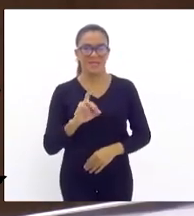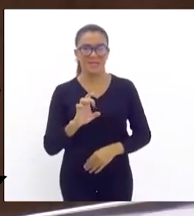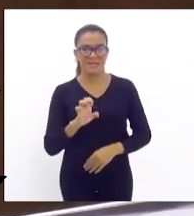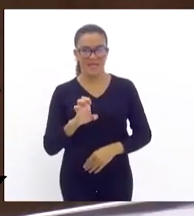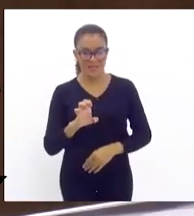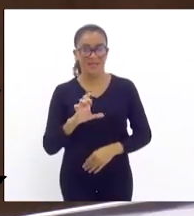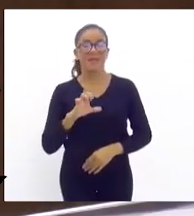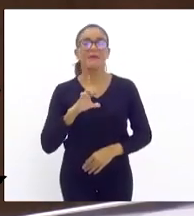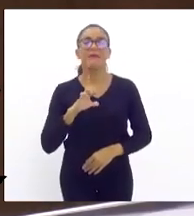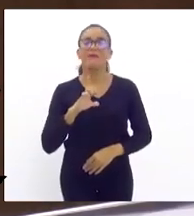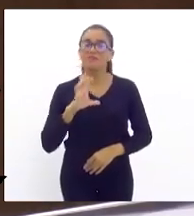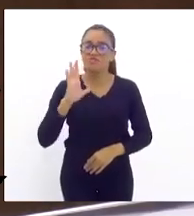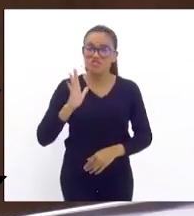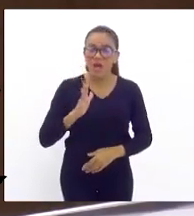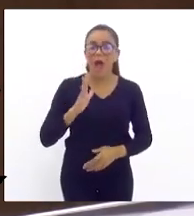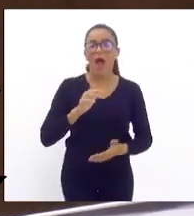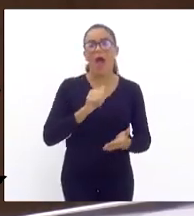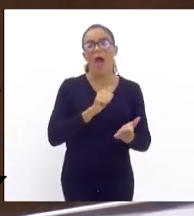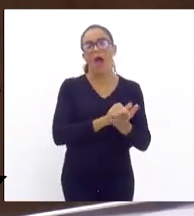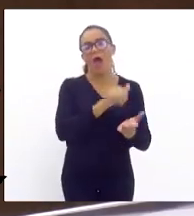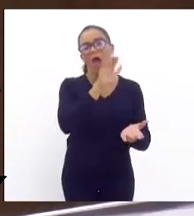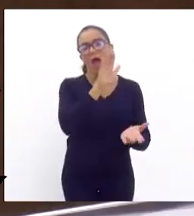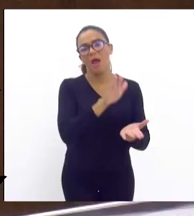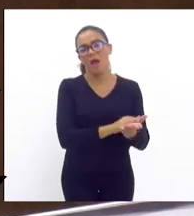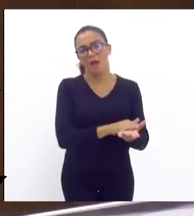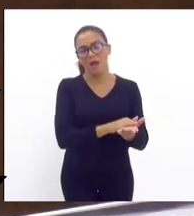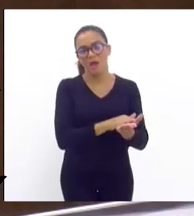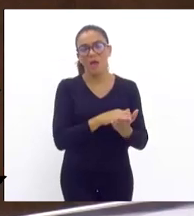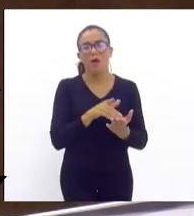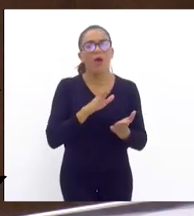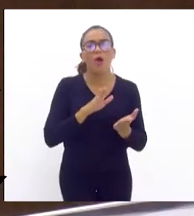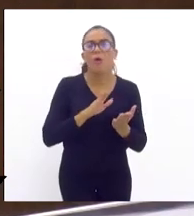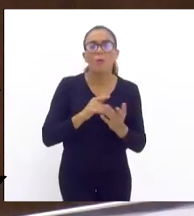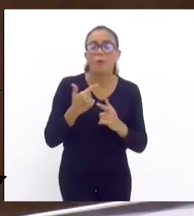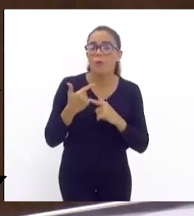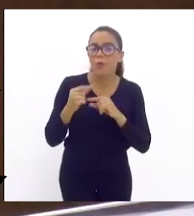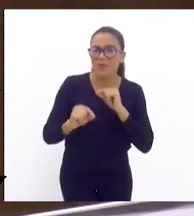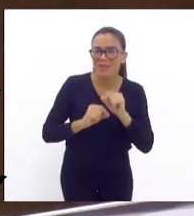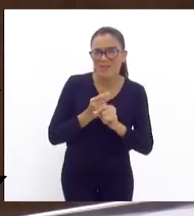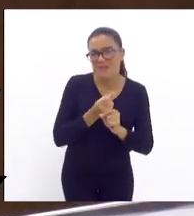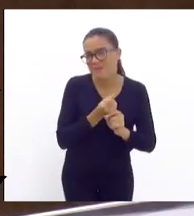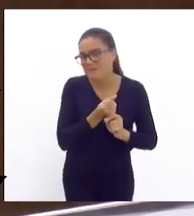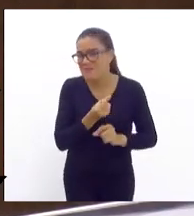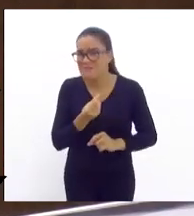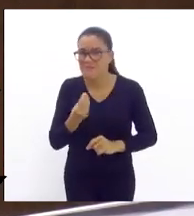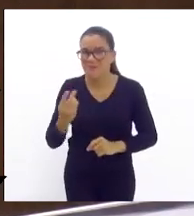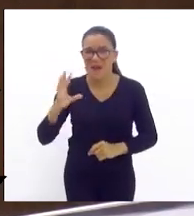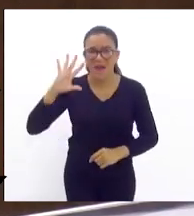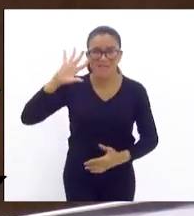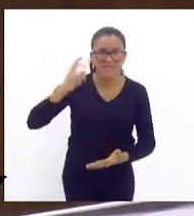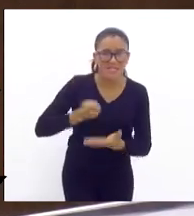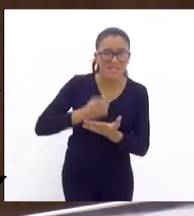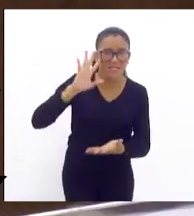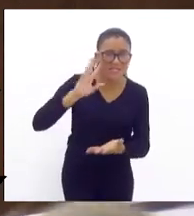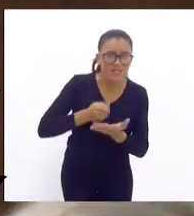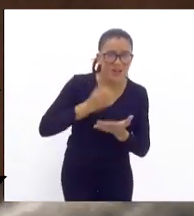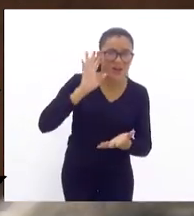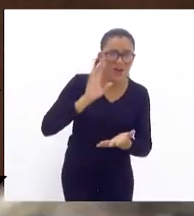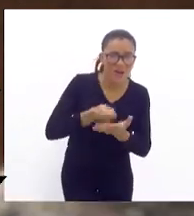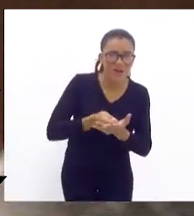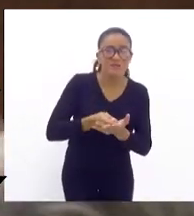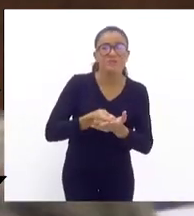quando queria cobrar essas contas por economia. Tem várias decisões judiciárias, inclusive